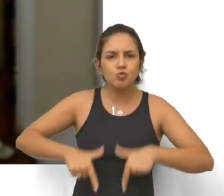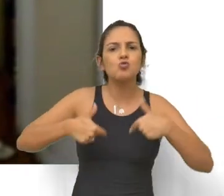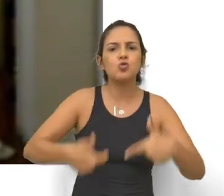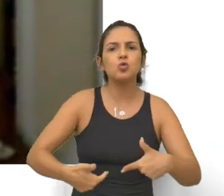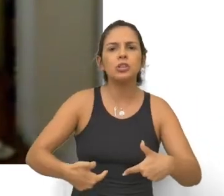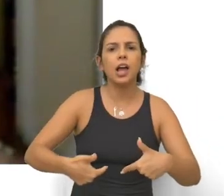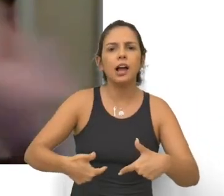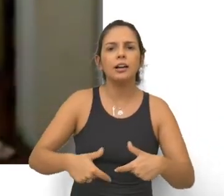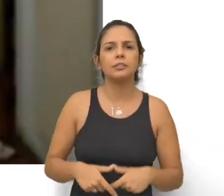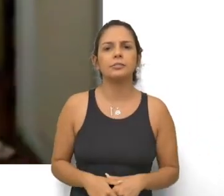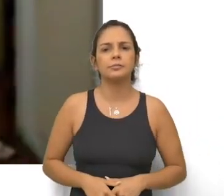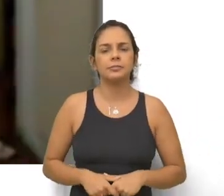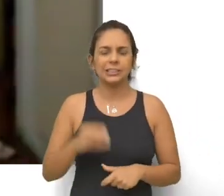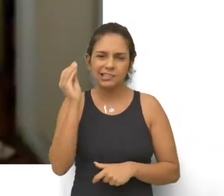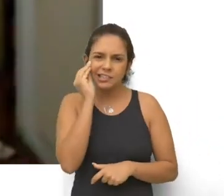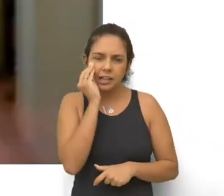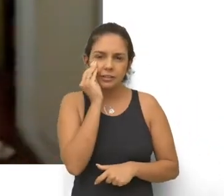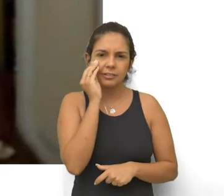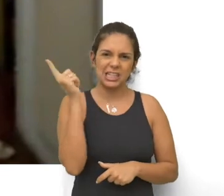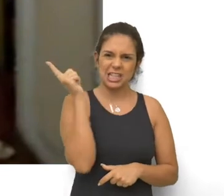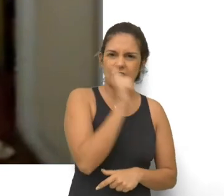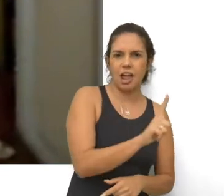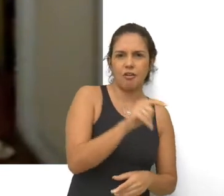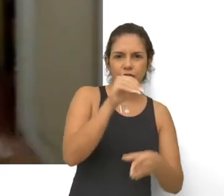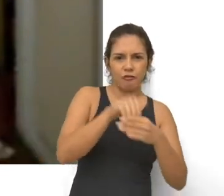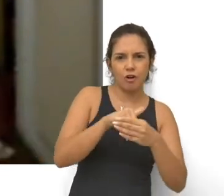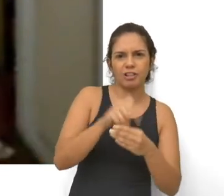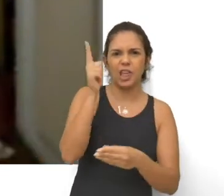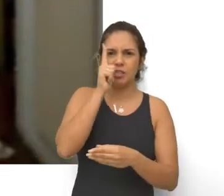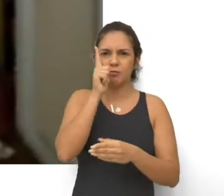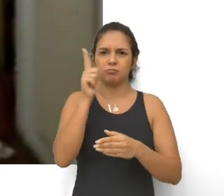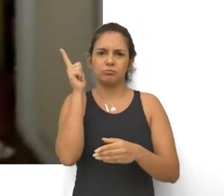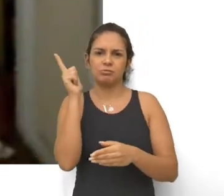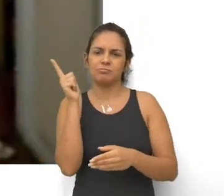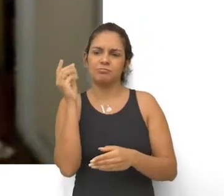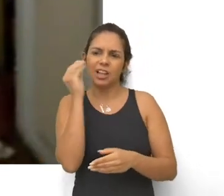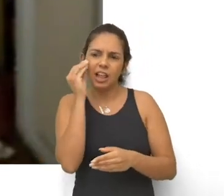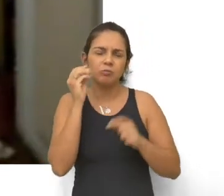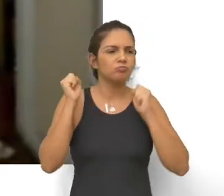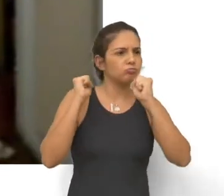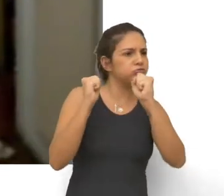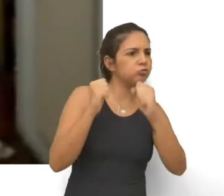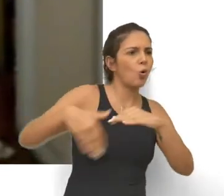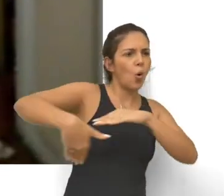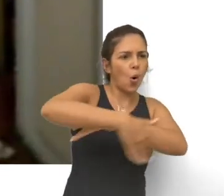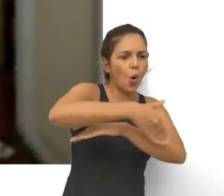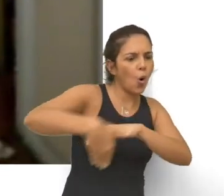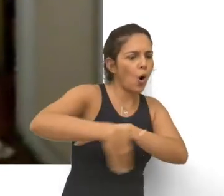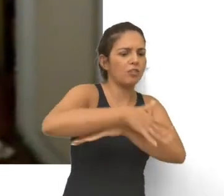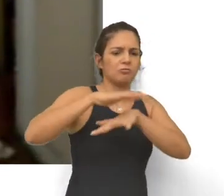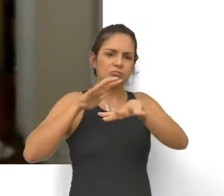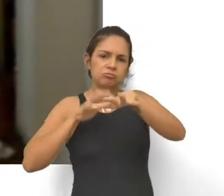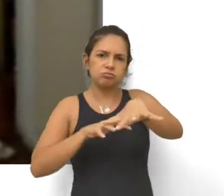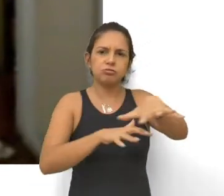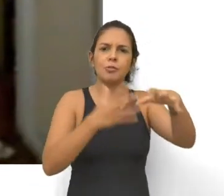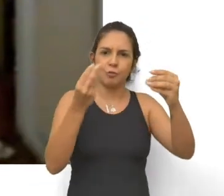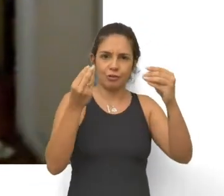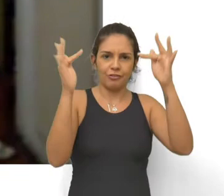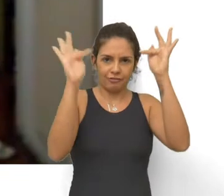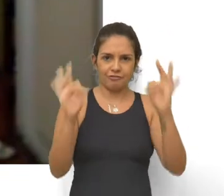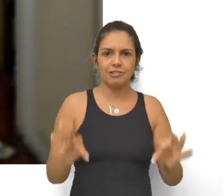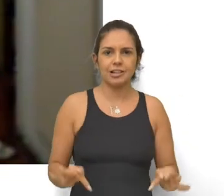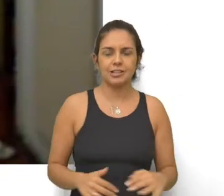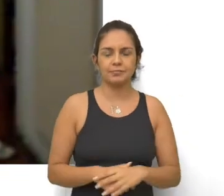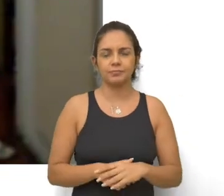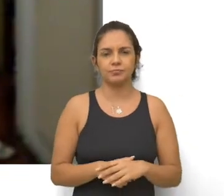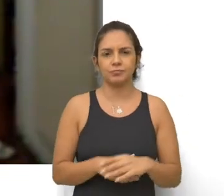não é luta, mas tentar ganhar voto, ir para a rua, ir para os comícios, é um momento muito alegre e muito potente. É